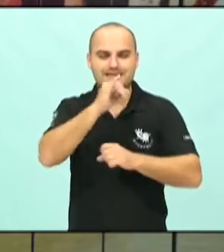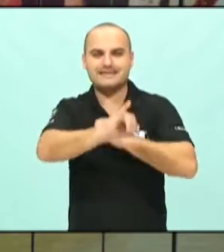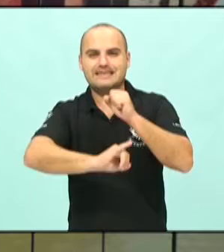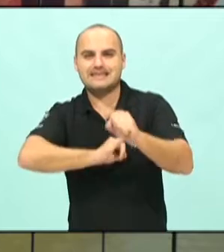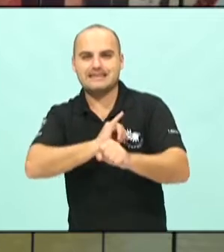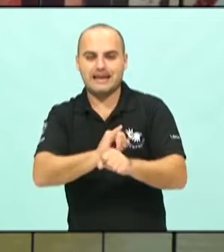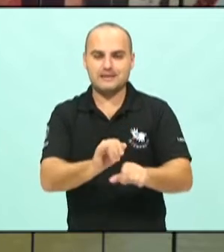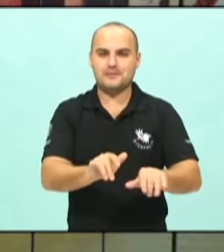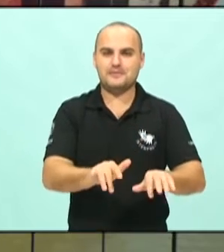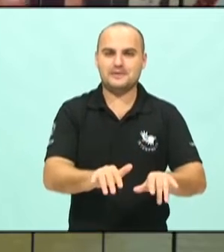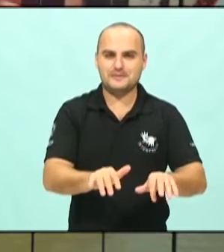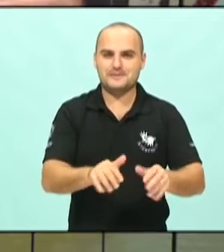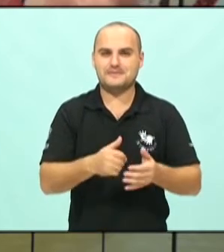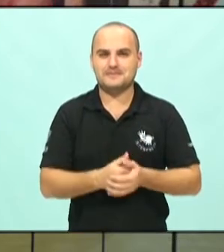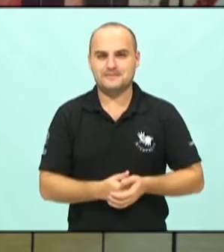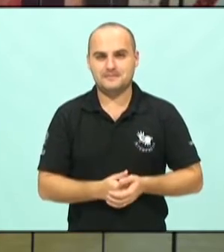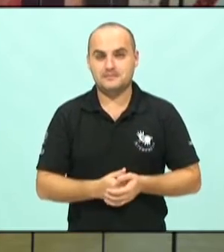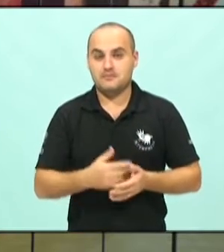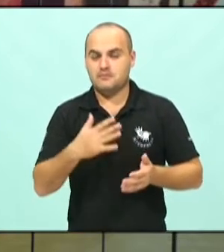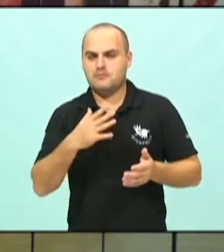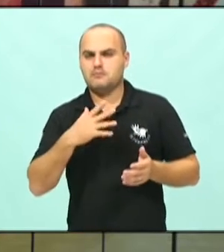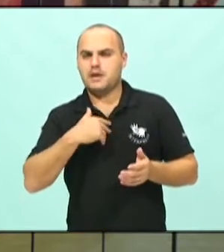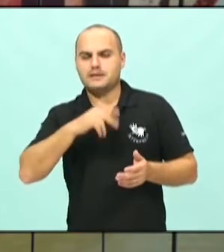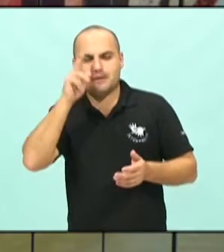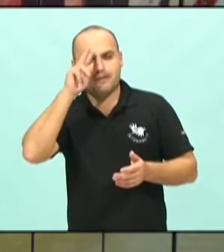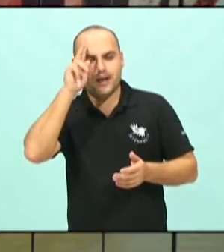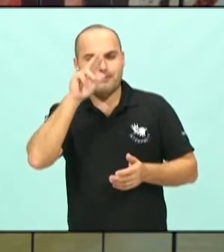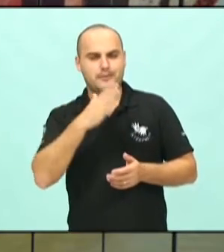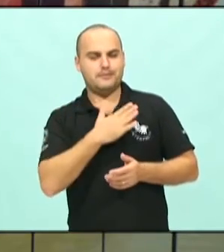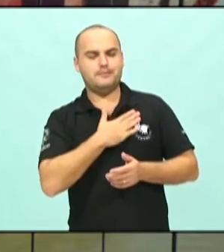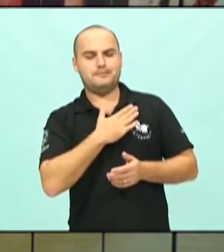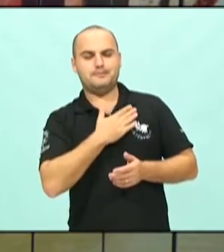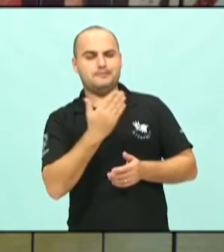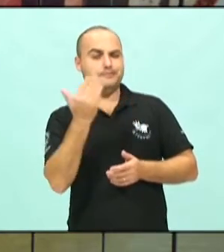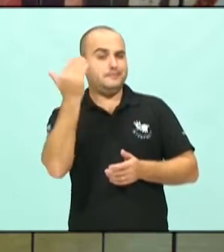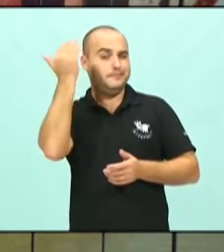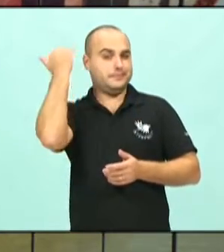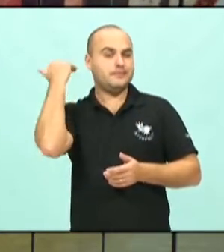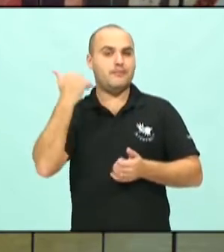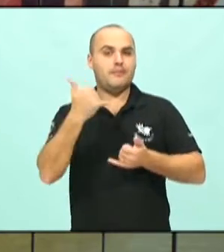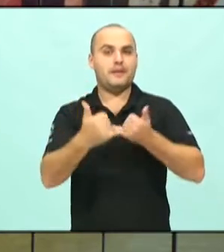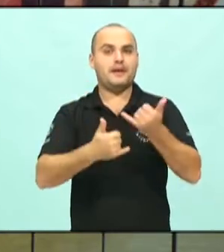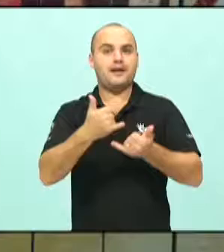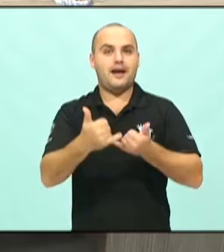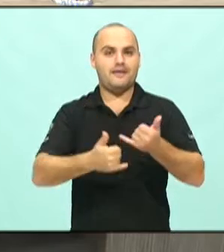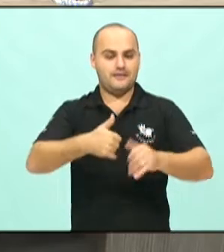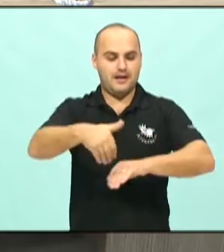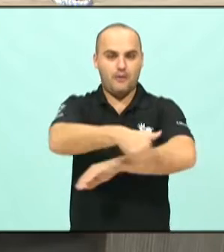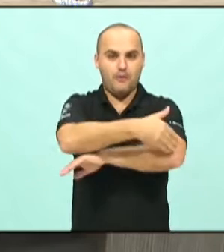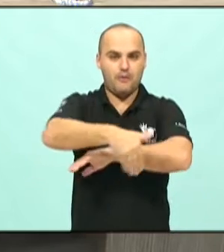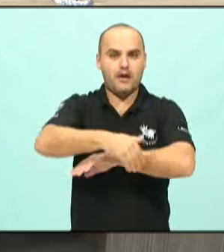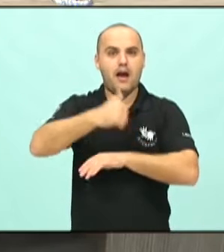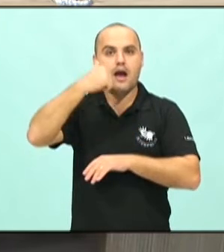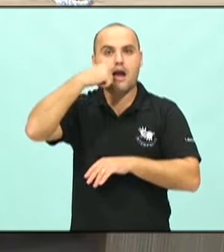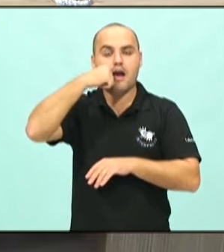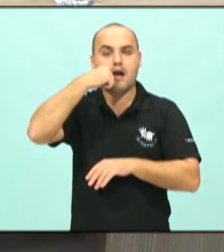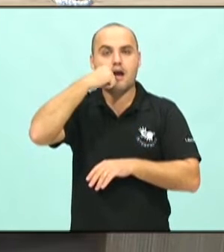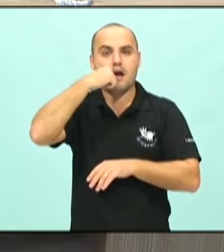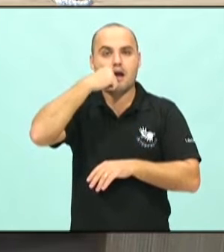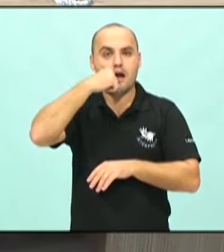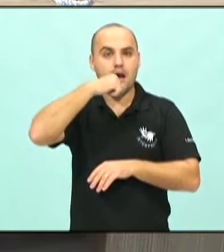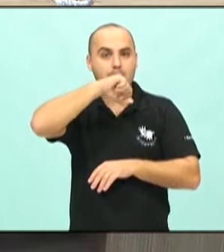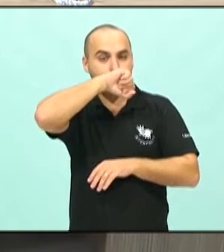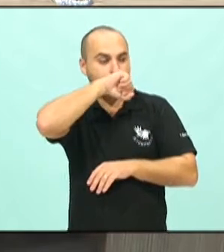Na nossa geração, talvez não é a tua, né? Mas antigamente a gente brincava na rua e a mãe tinha que chamar para passar 1 hora dentro de